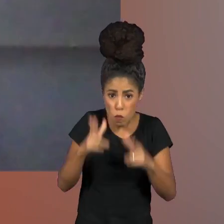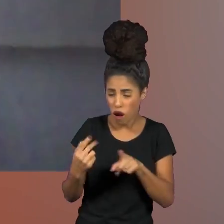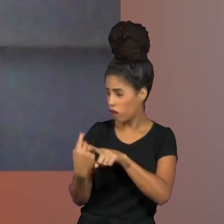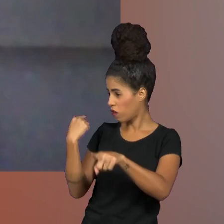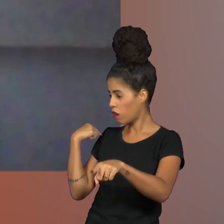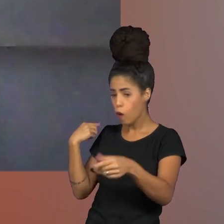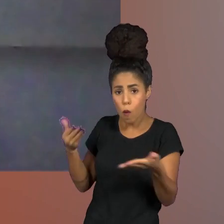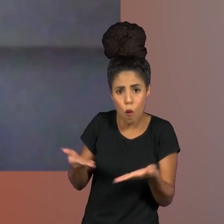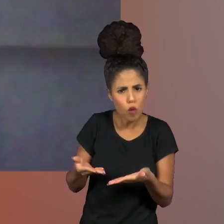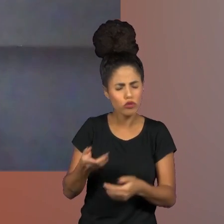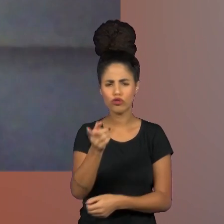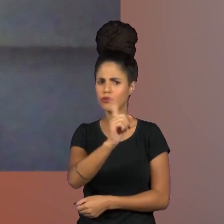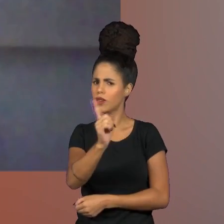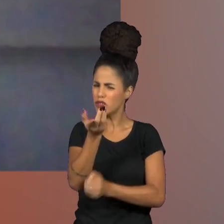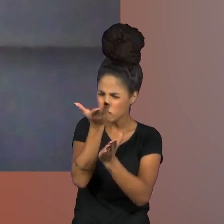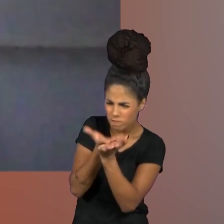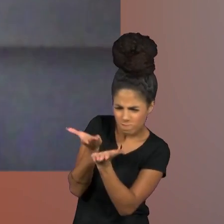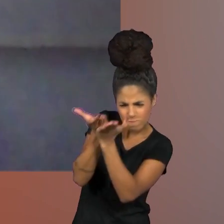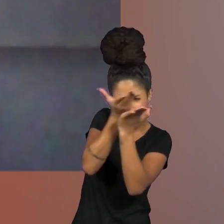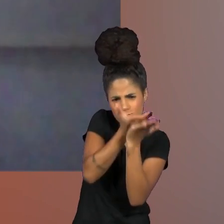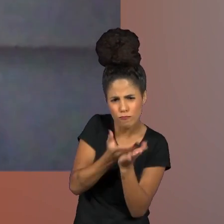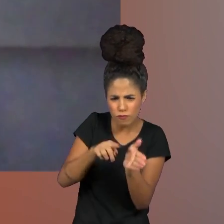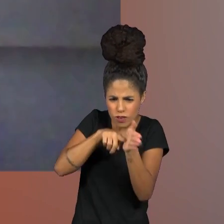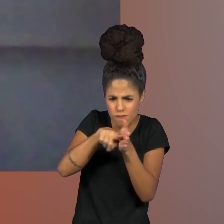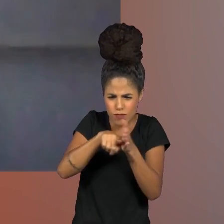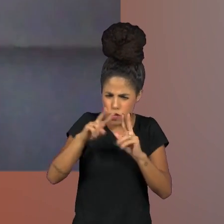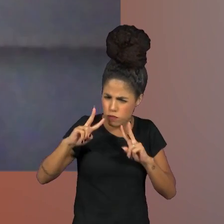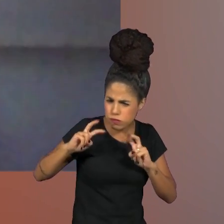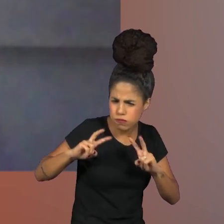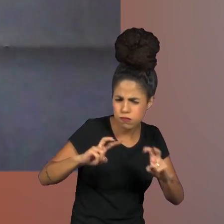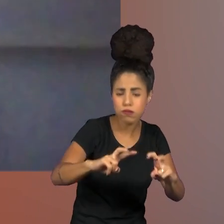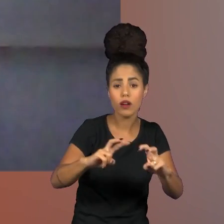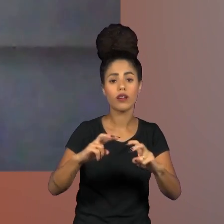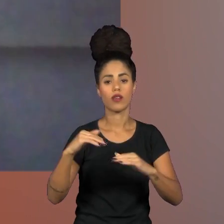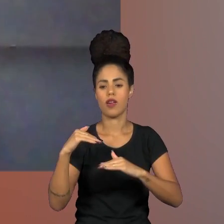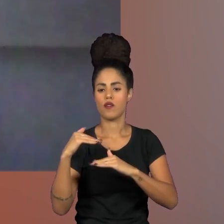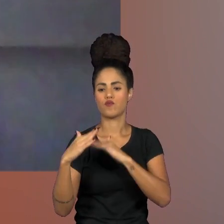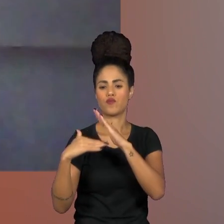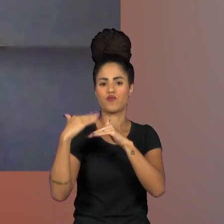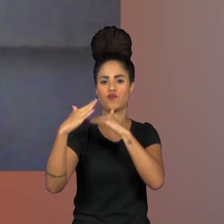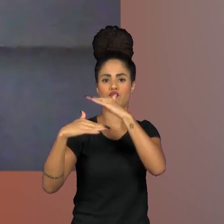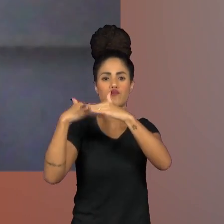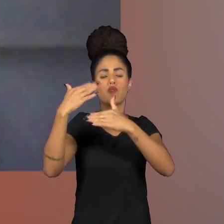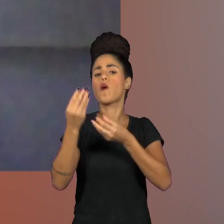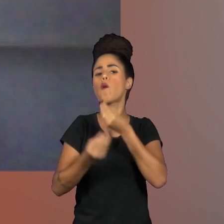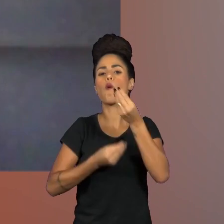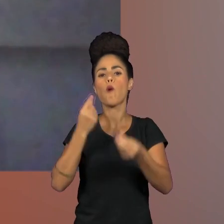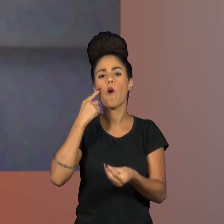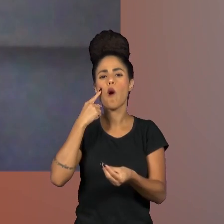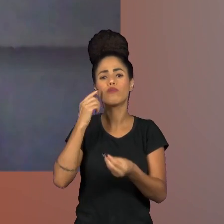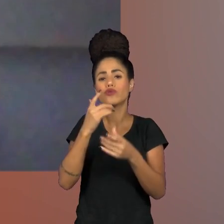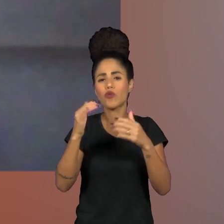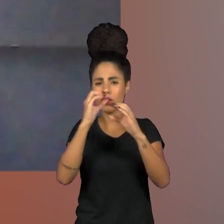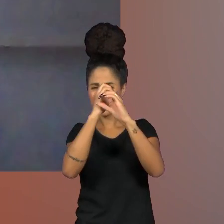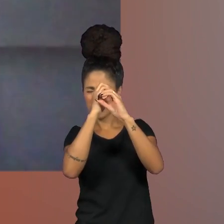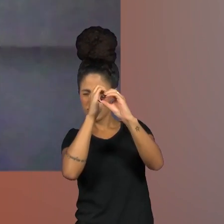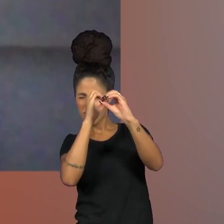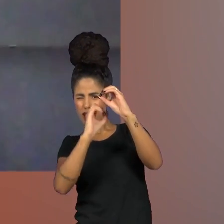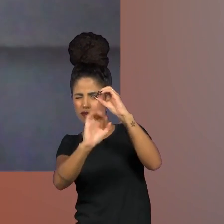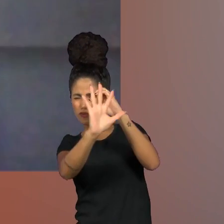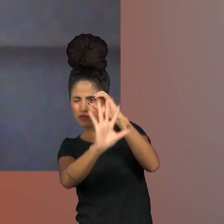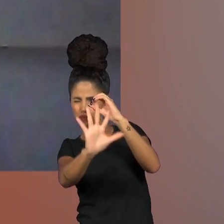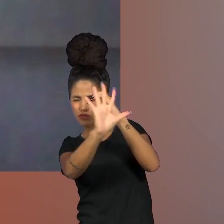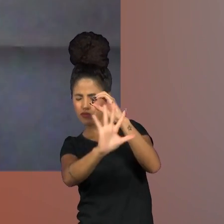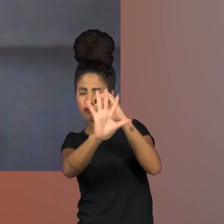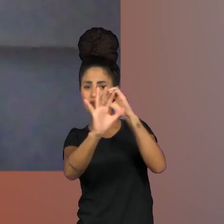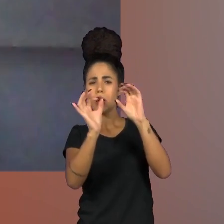gente estuda a história, a evolução, observando os objetos muito distantes. Porque quanto